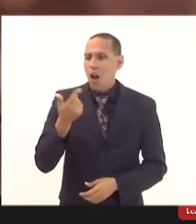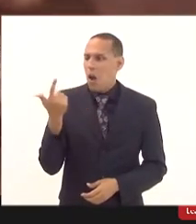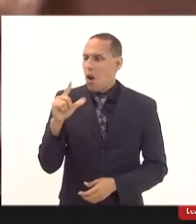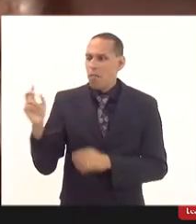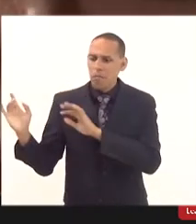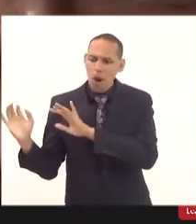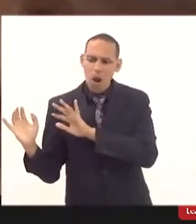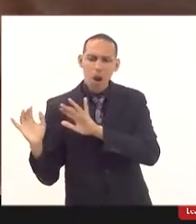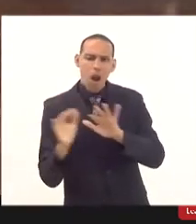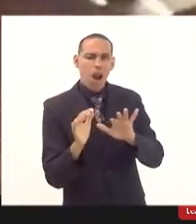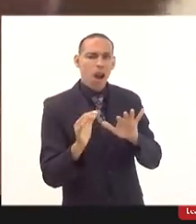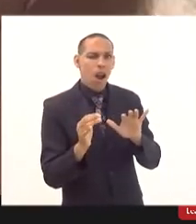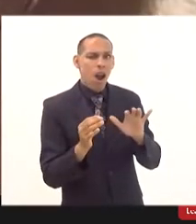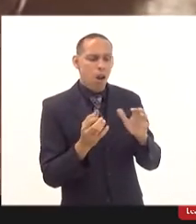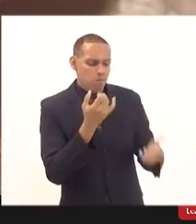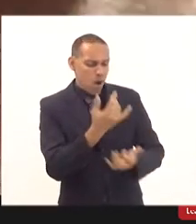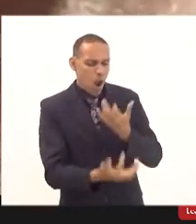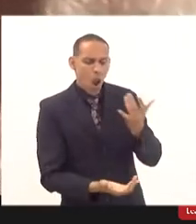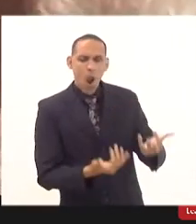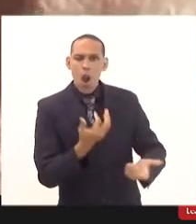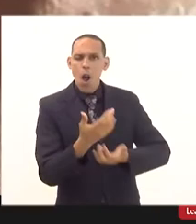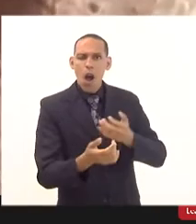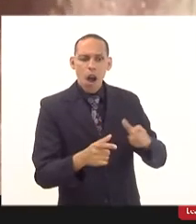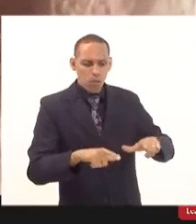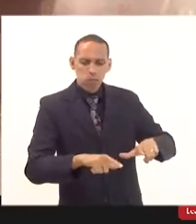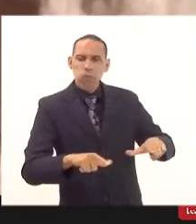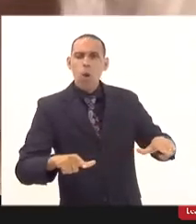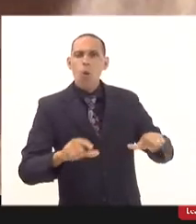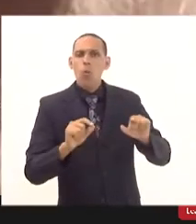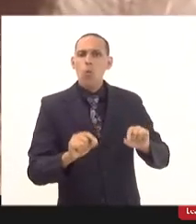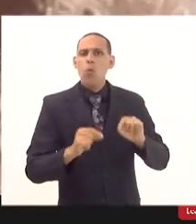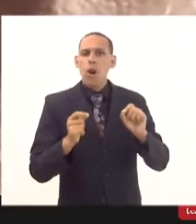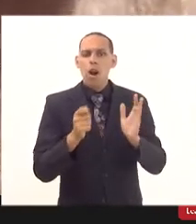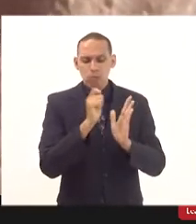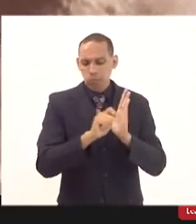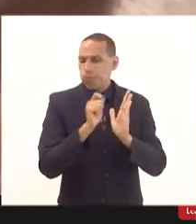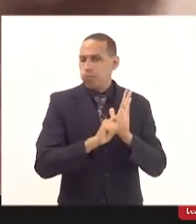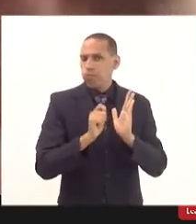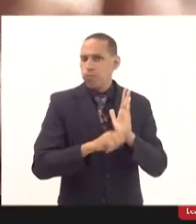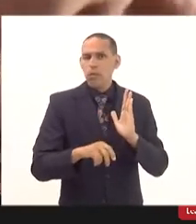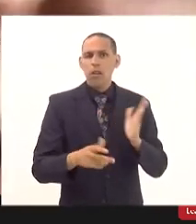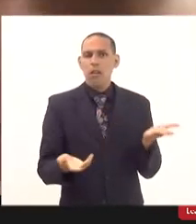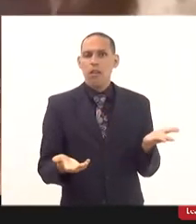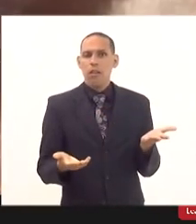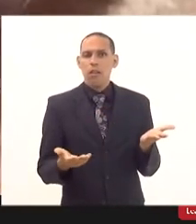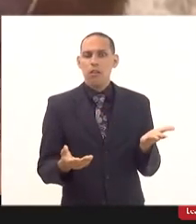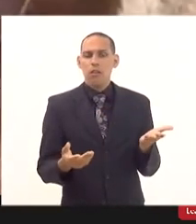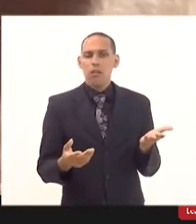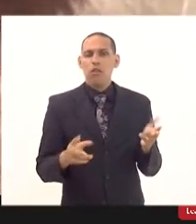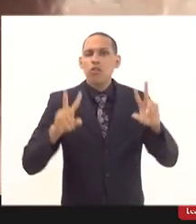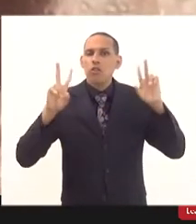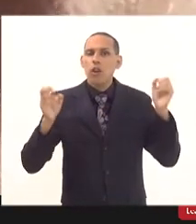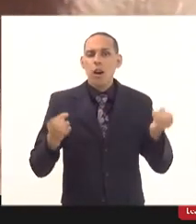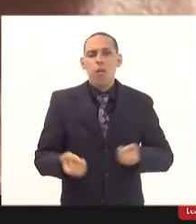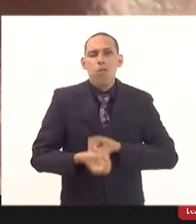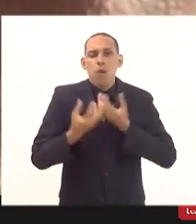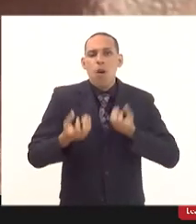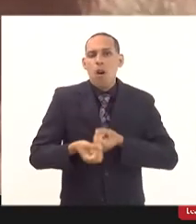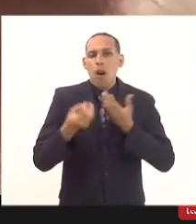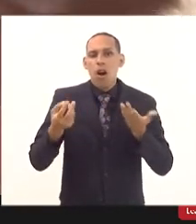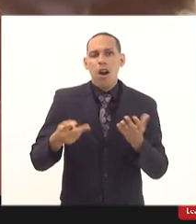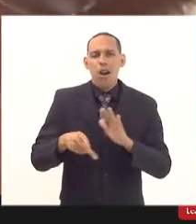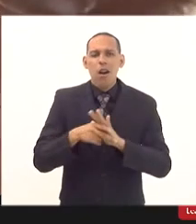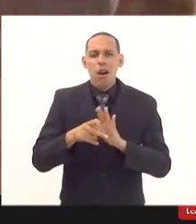da rádio para queimar no chão da sala dos produtores inscritos Dias da Silva gesto de poetas Russos além de